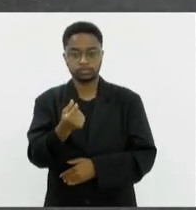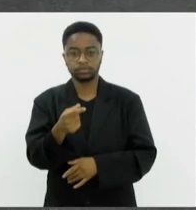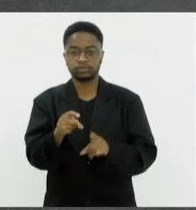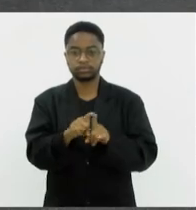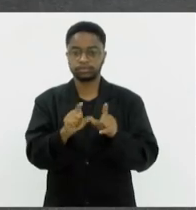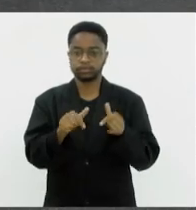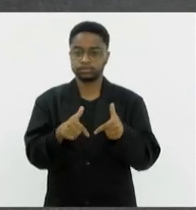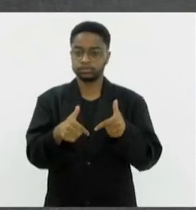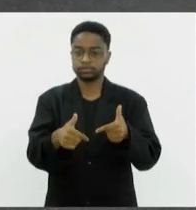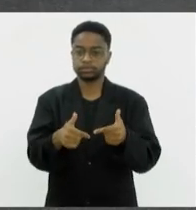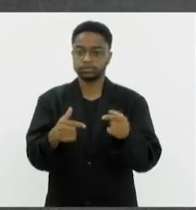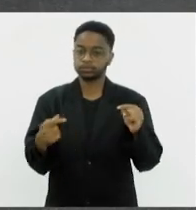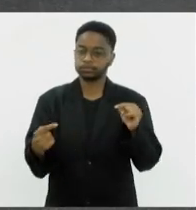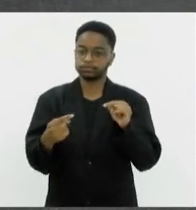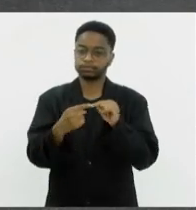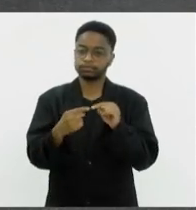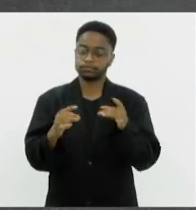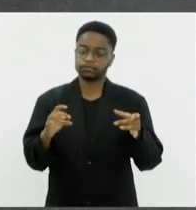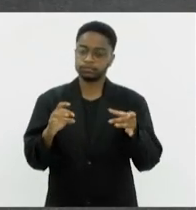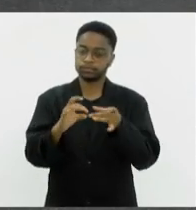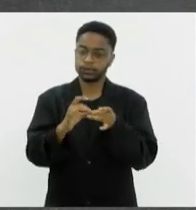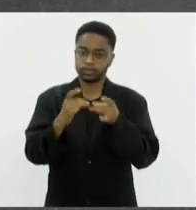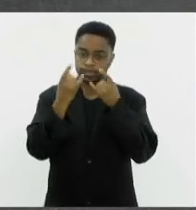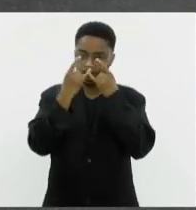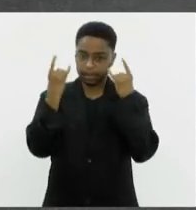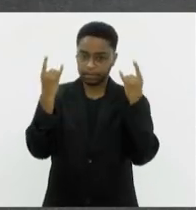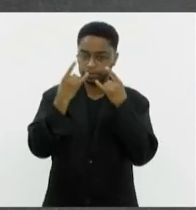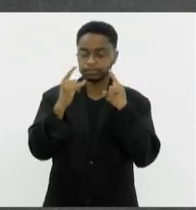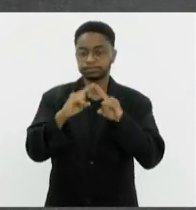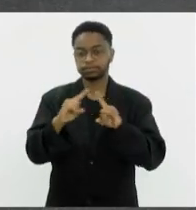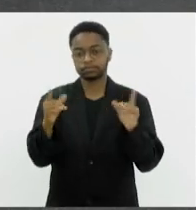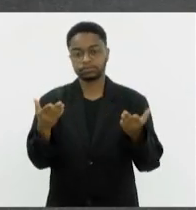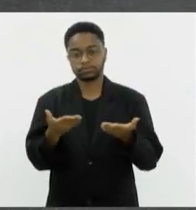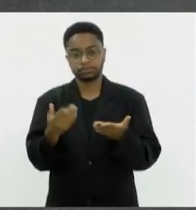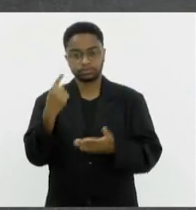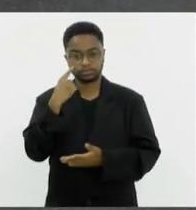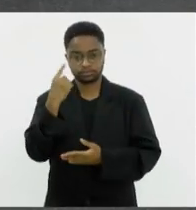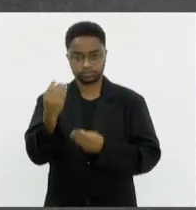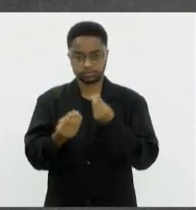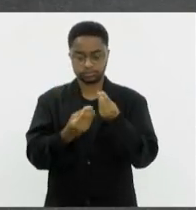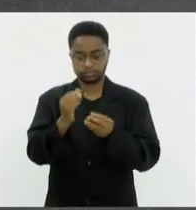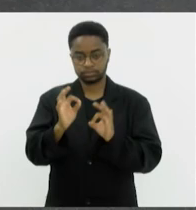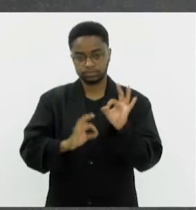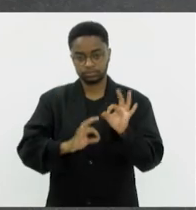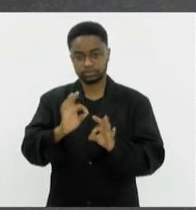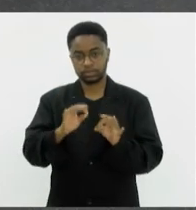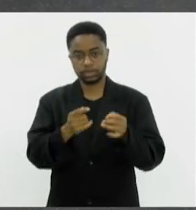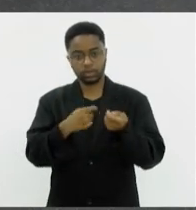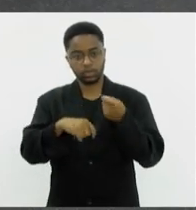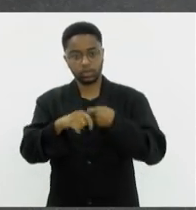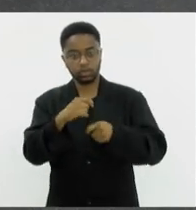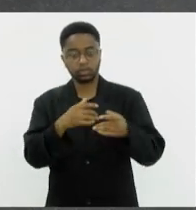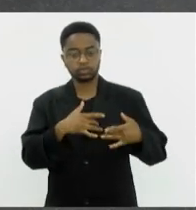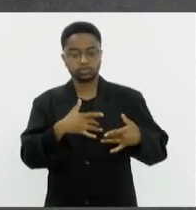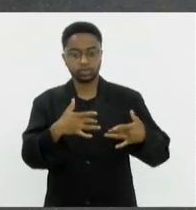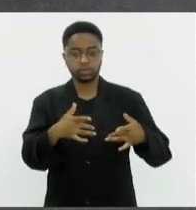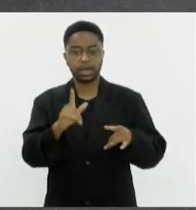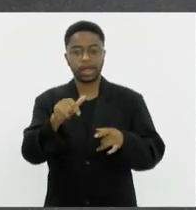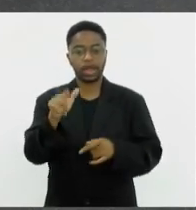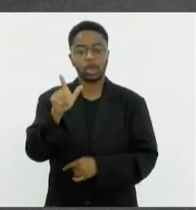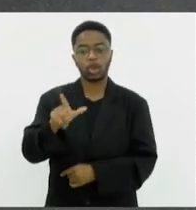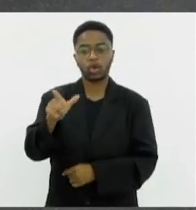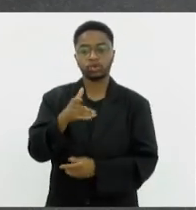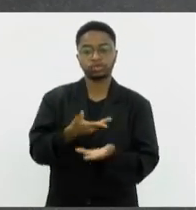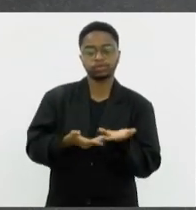pela lógica do capital, agora pensar e construir a economia solidária como uma lógica de cooperação